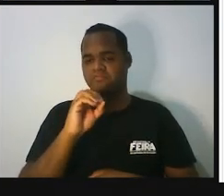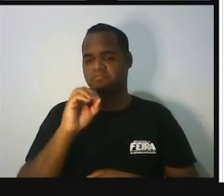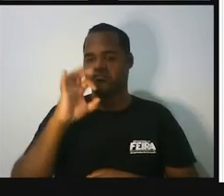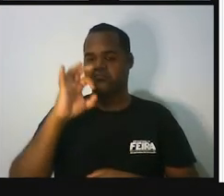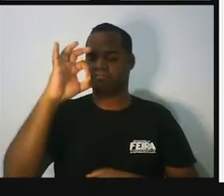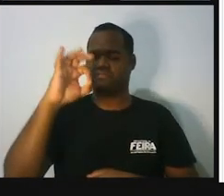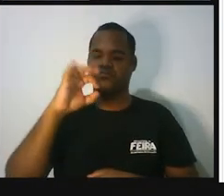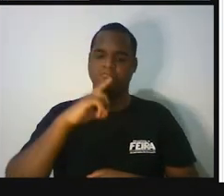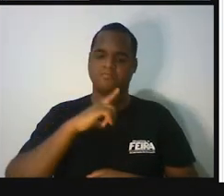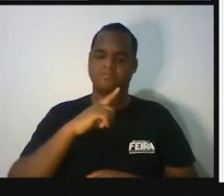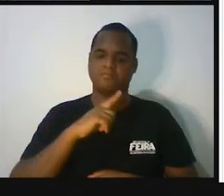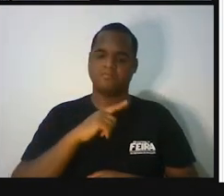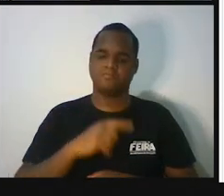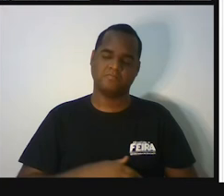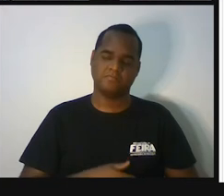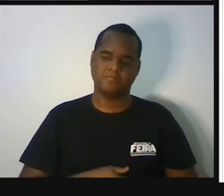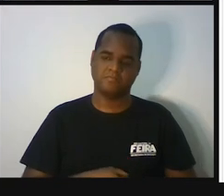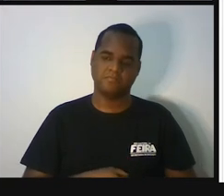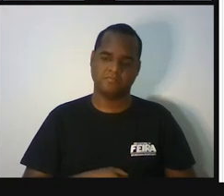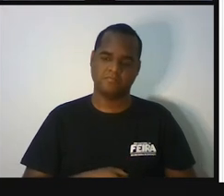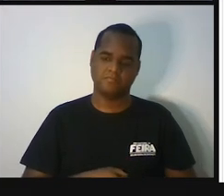graus.